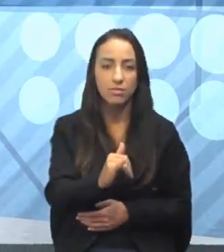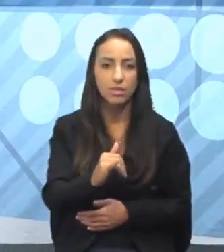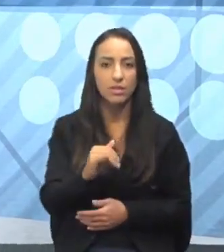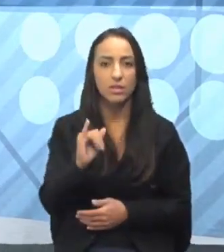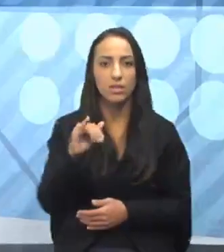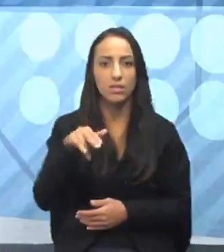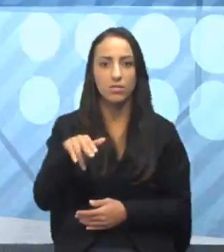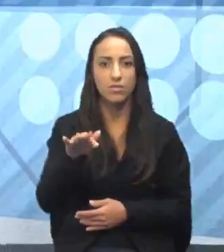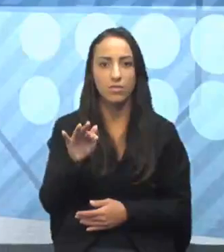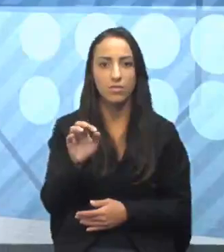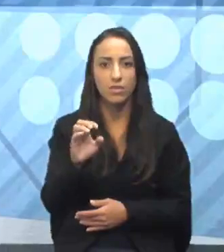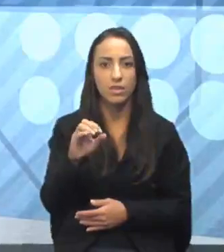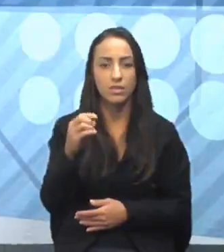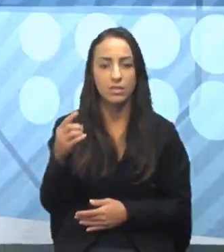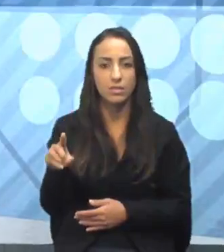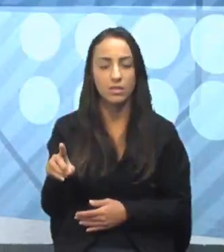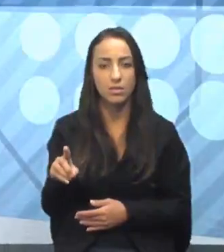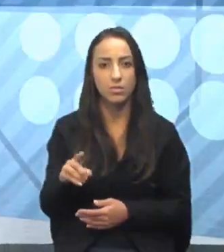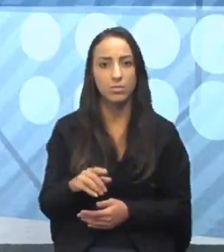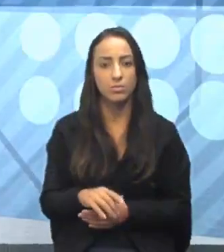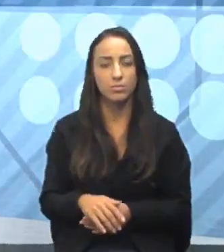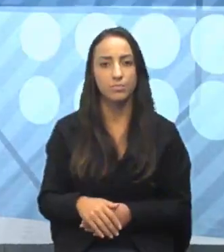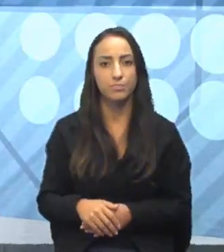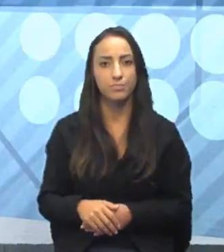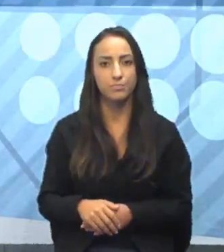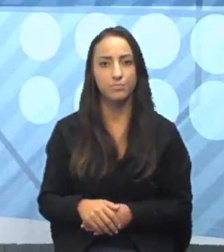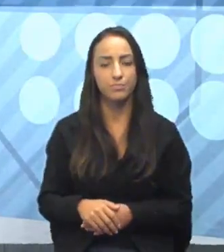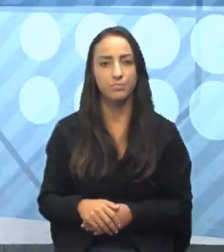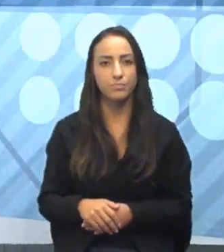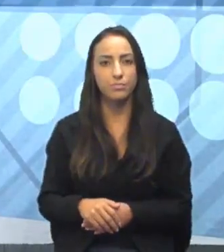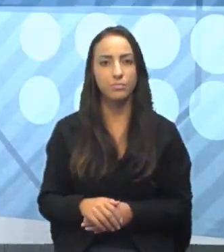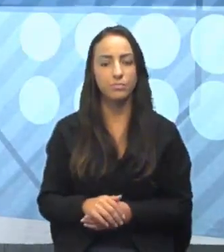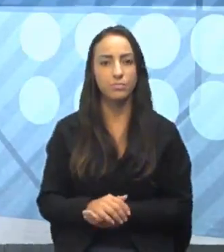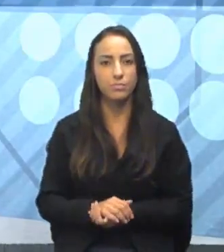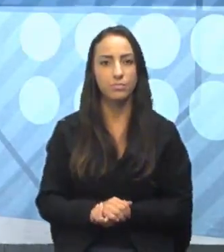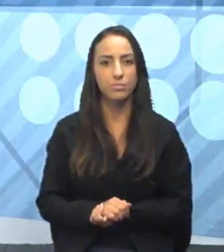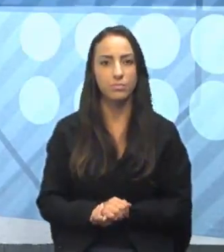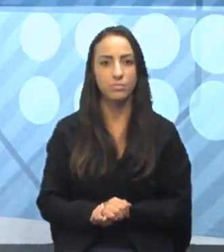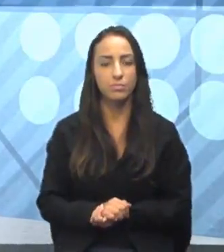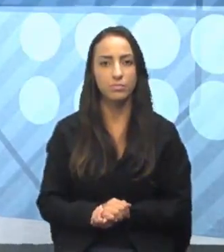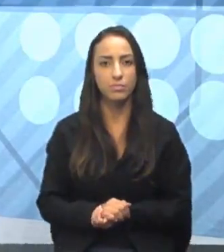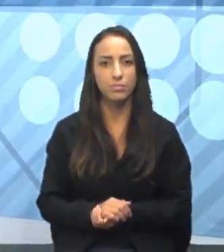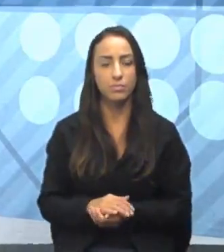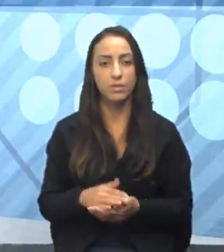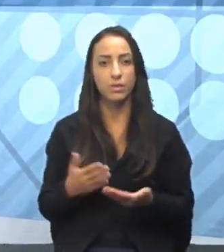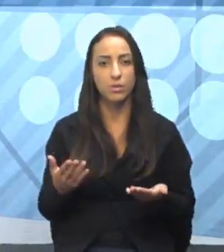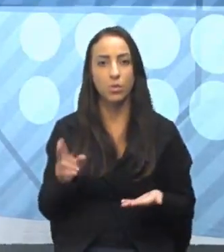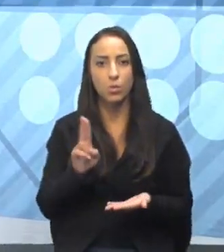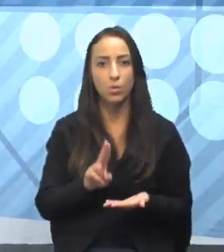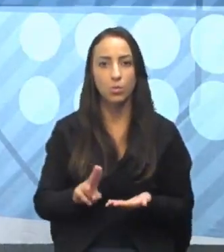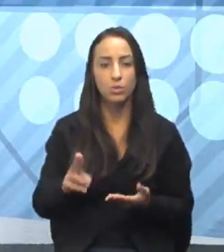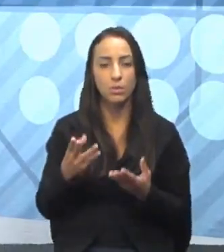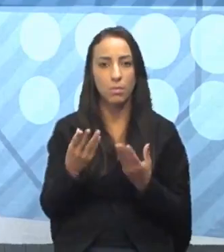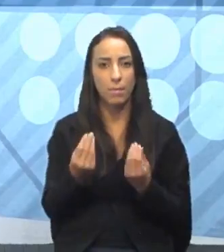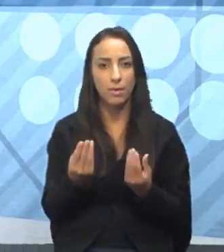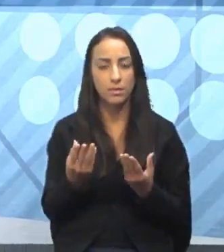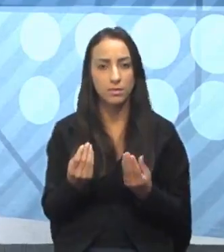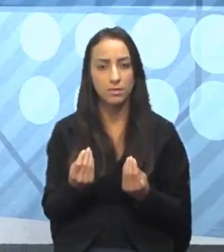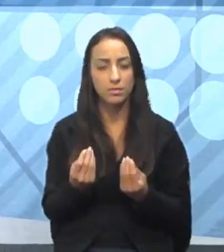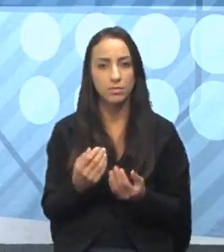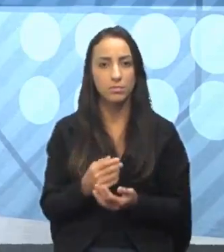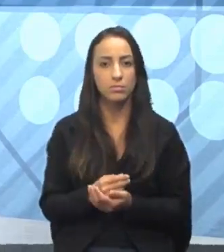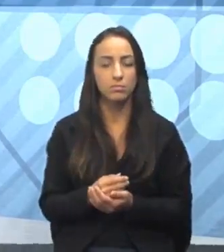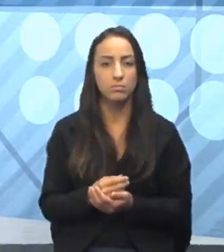infecção respiratória por conta dessa situação. Então, nós utilizamos muito